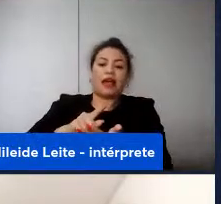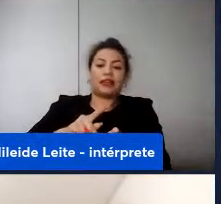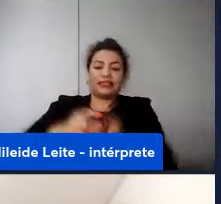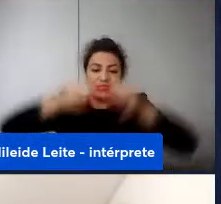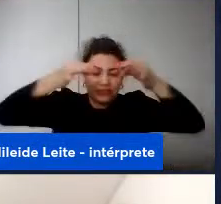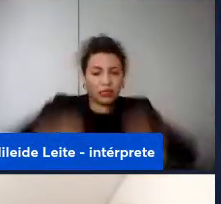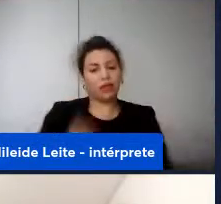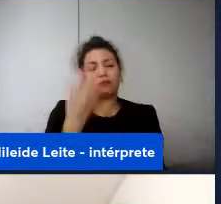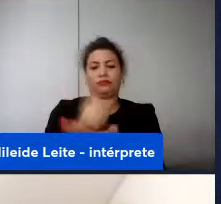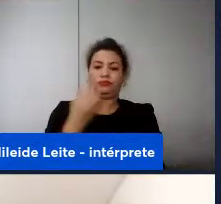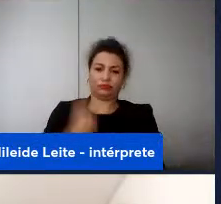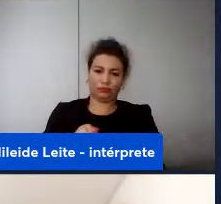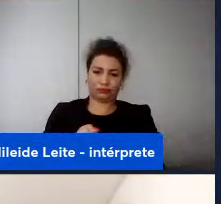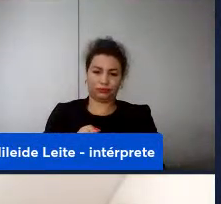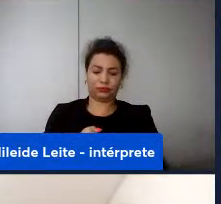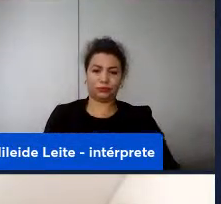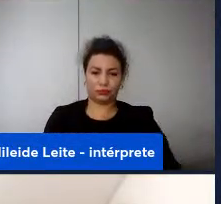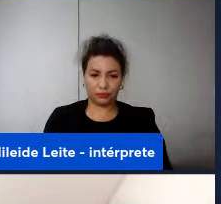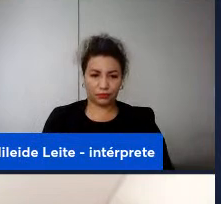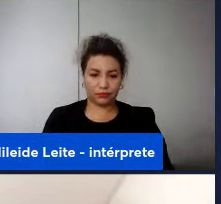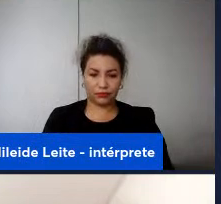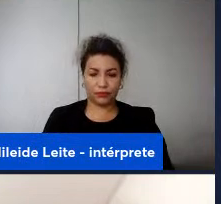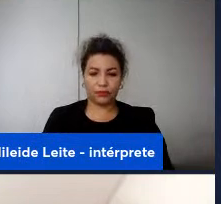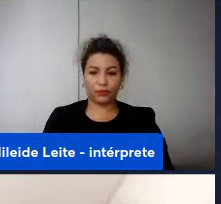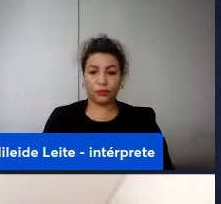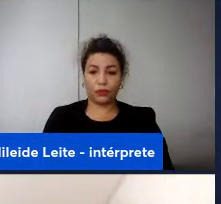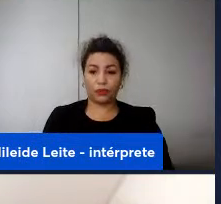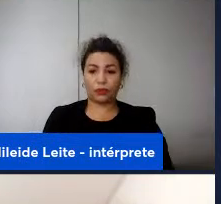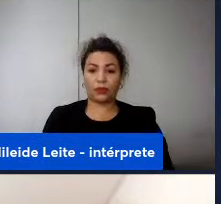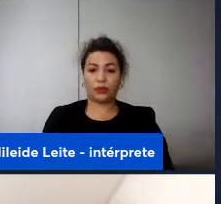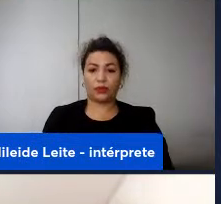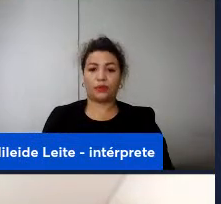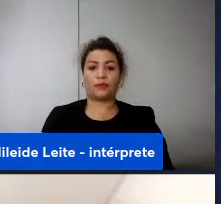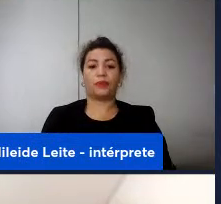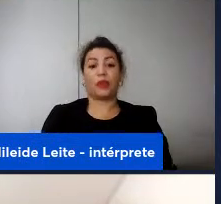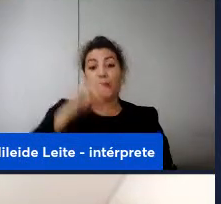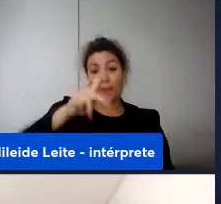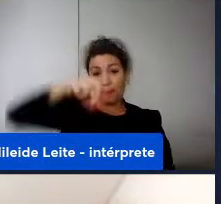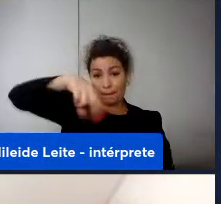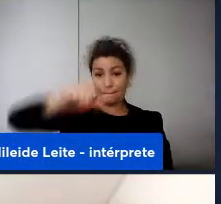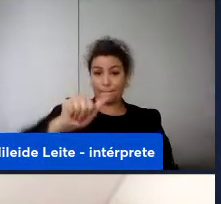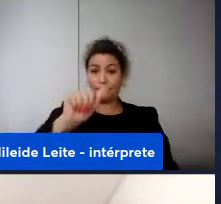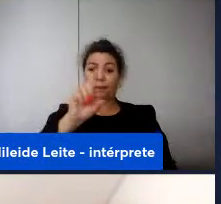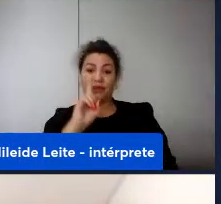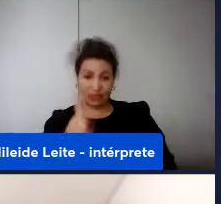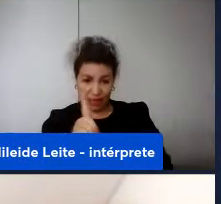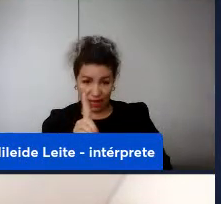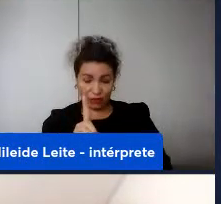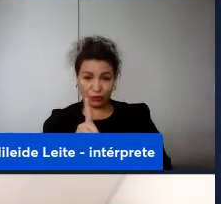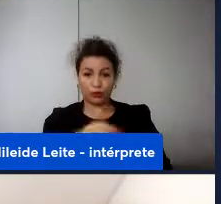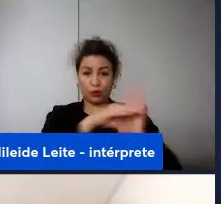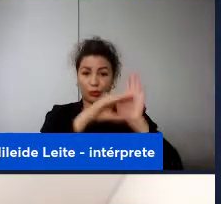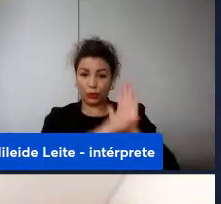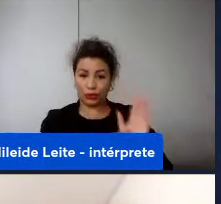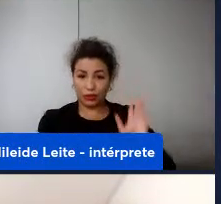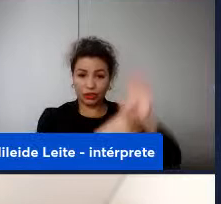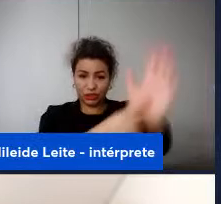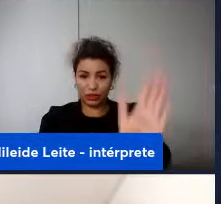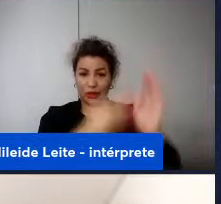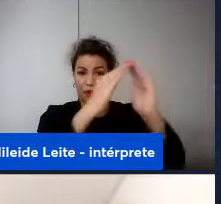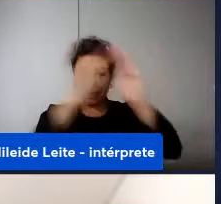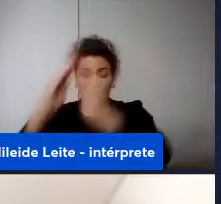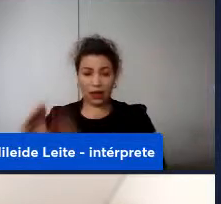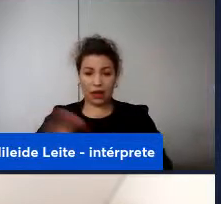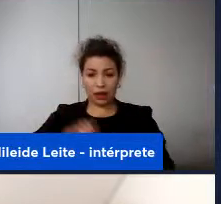adequadamente alfabetizado. O PNAD, o Programa Nacional de Amostra por Domicílios, coordenado